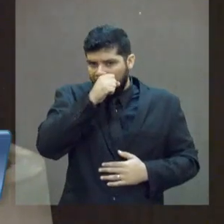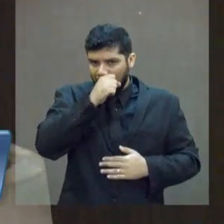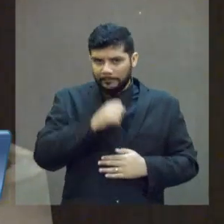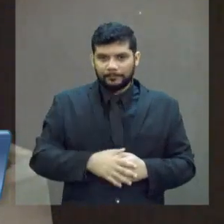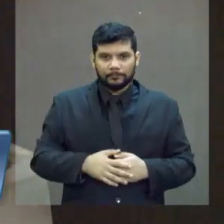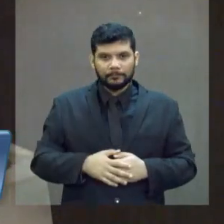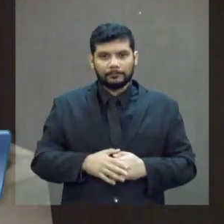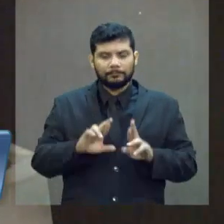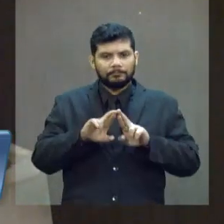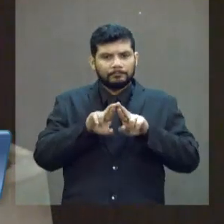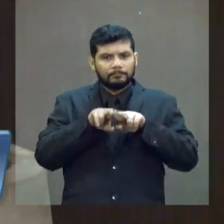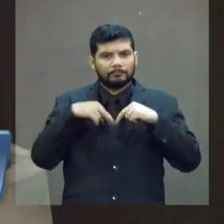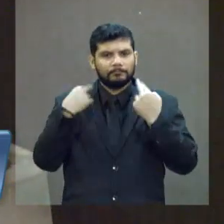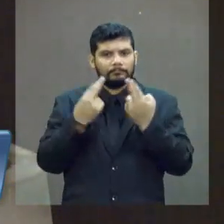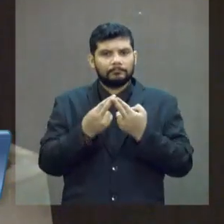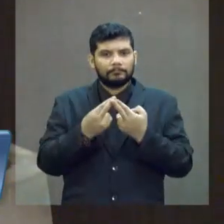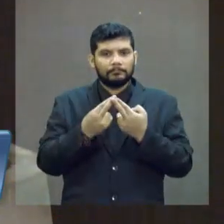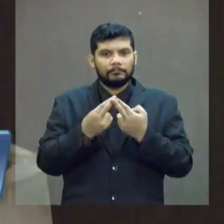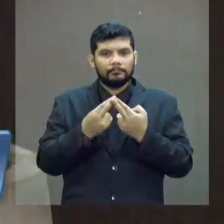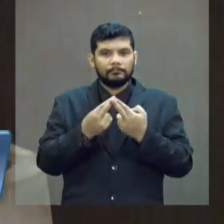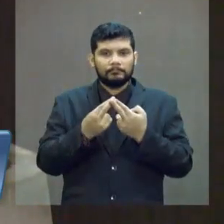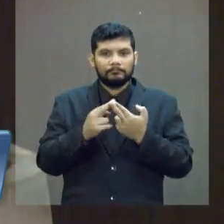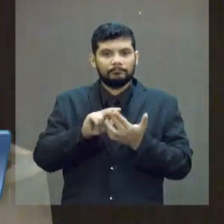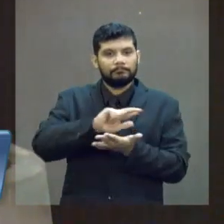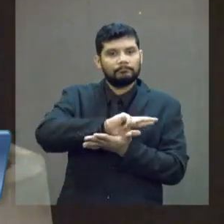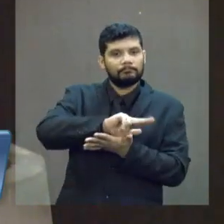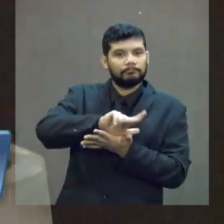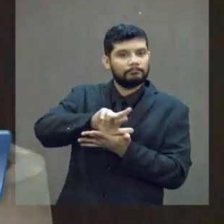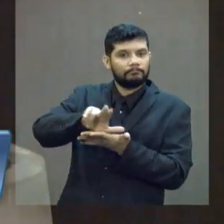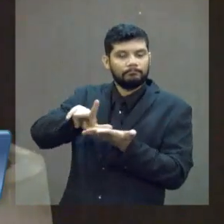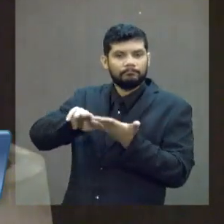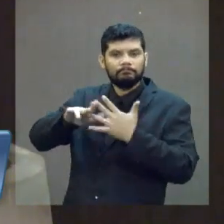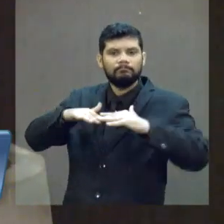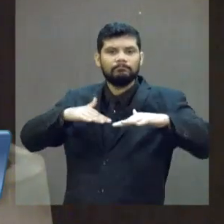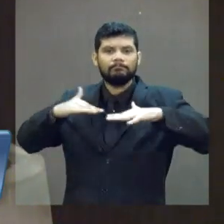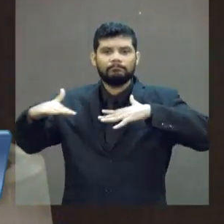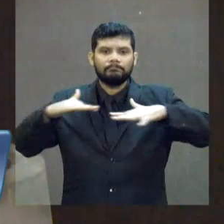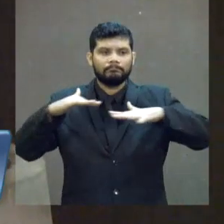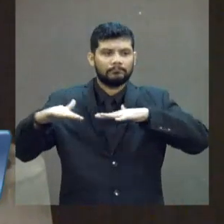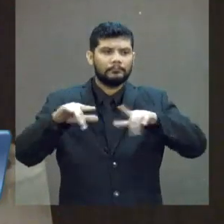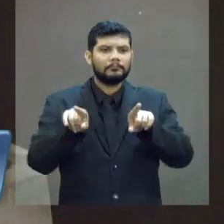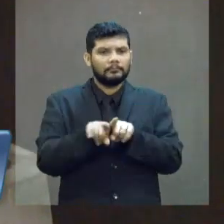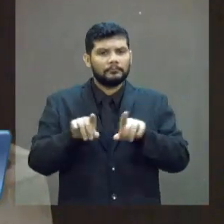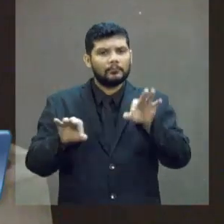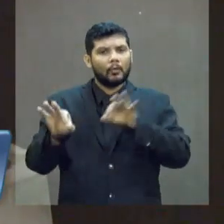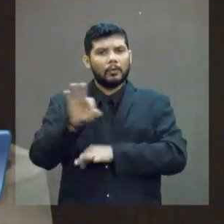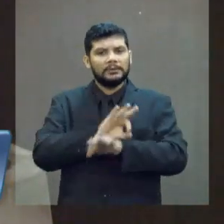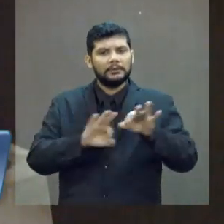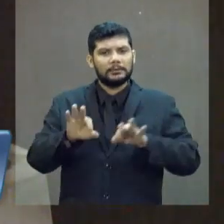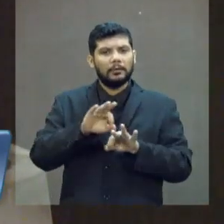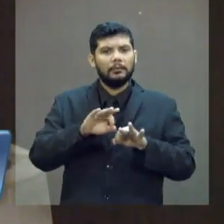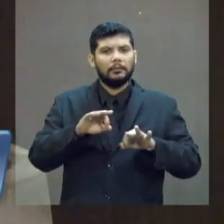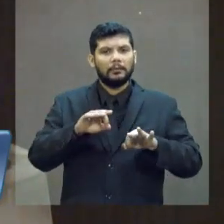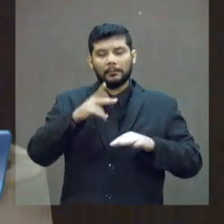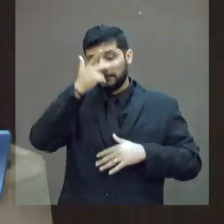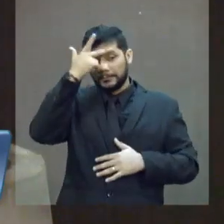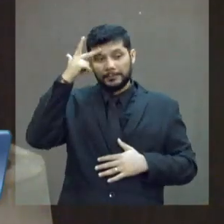fez uma reunião com diversos movimentos e organizações de pessoas com